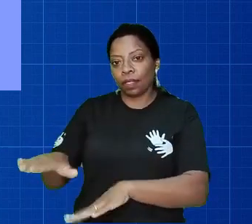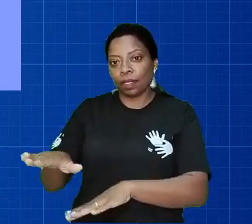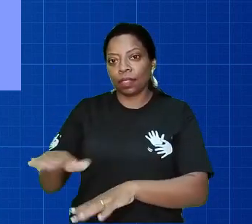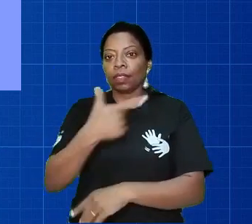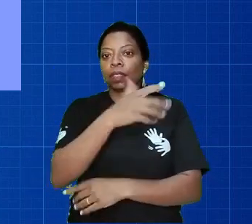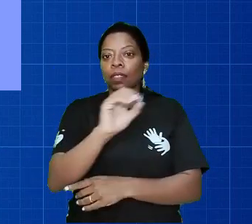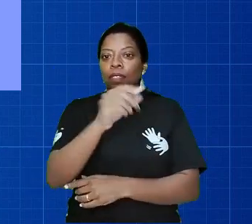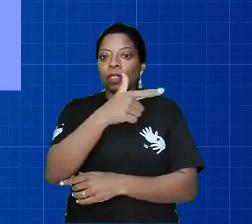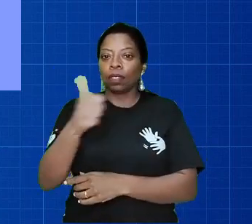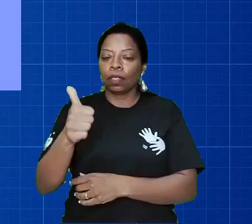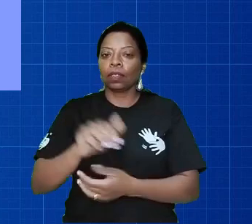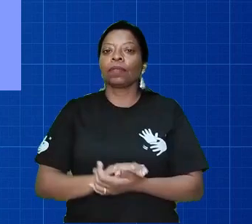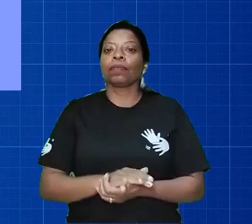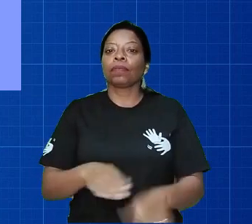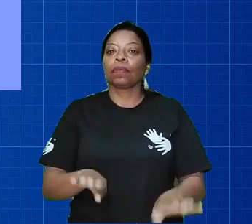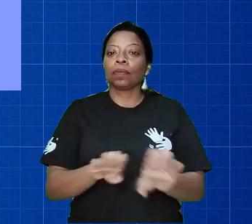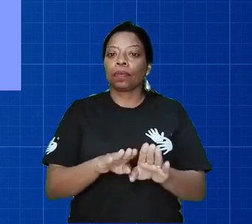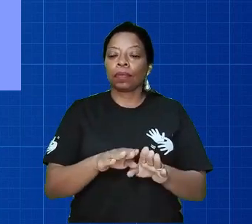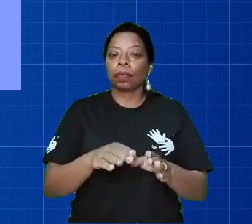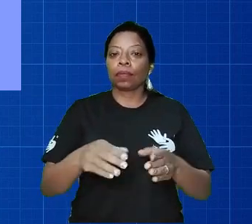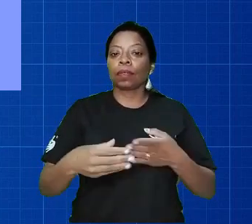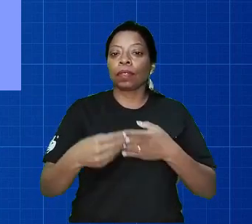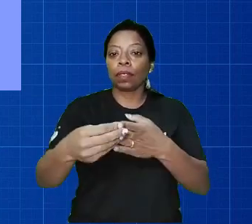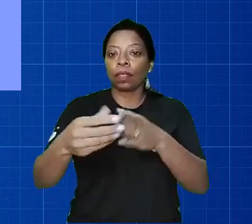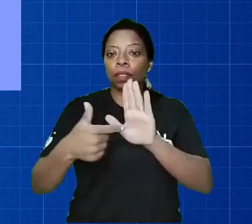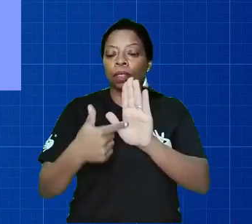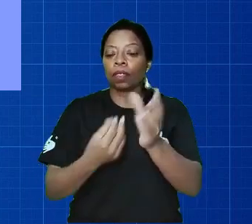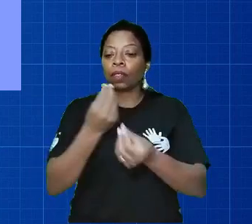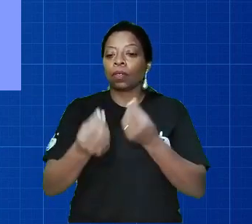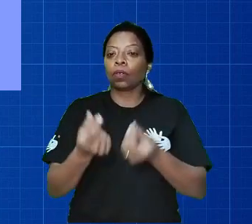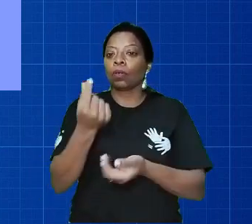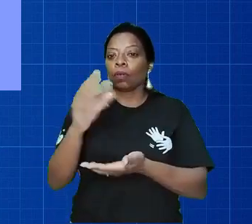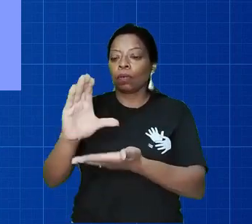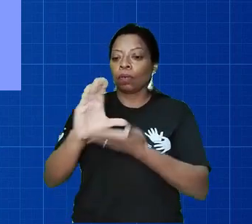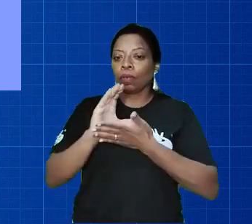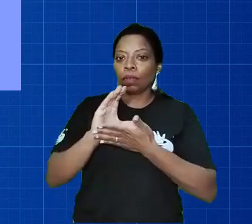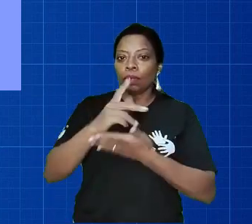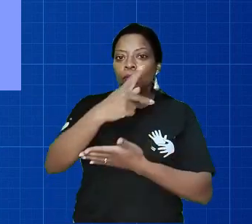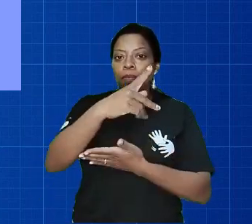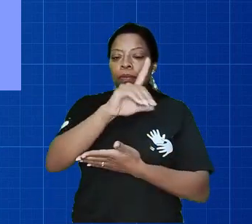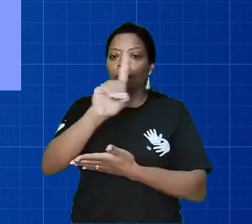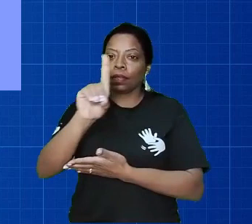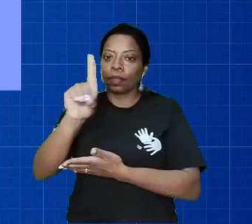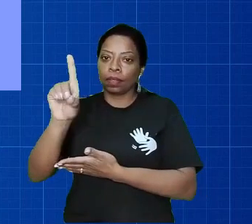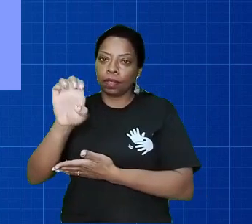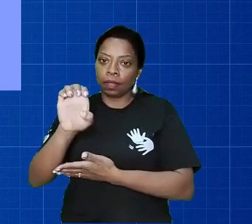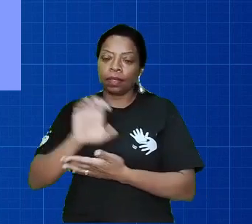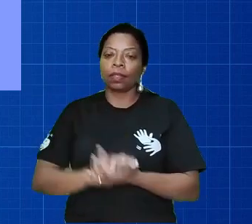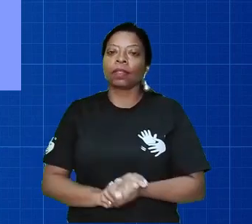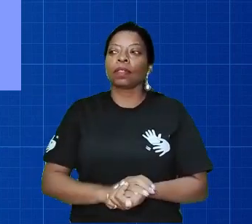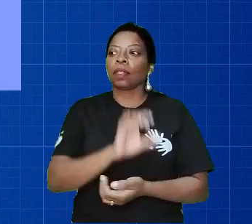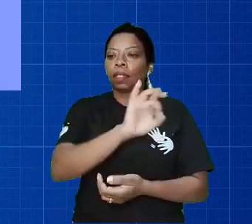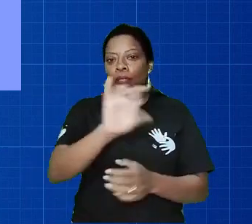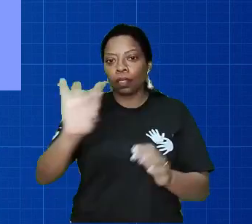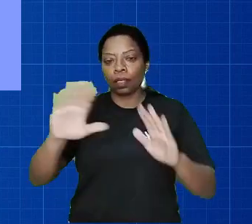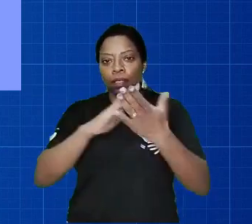de Execução dos Recursos do PDDE. Cada unidade educacional possui um estatuto da sua